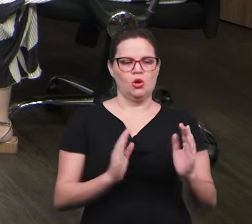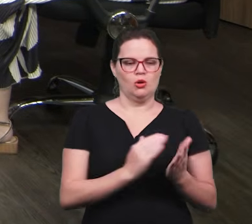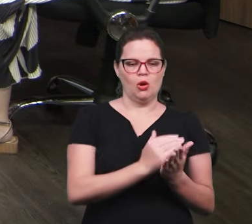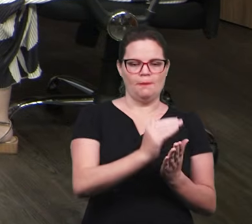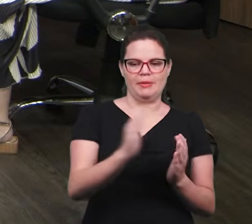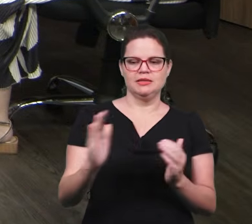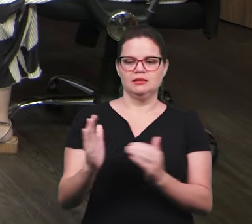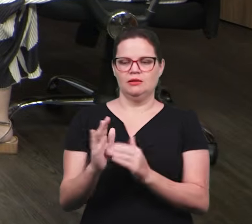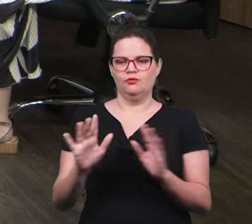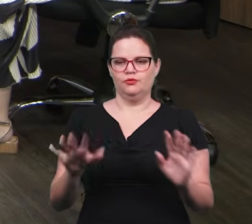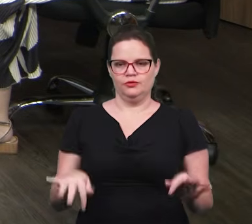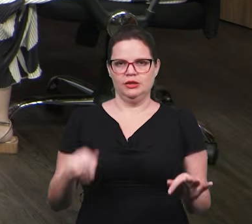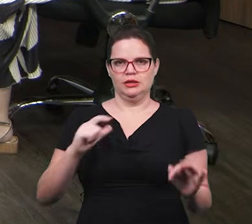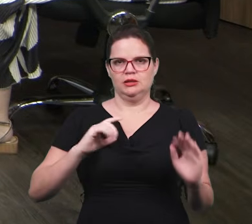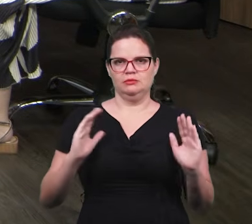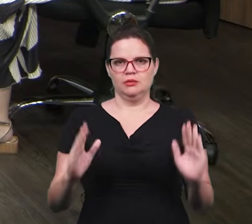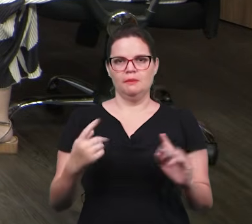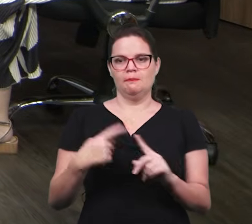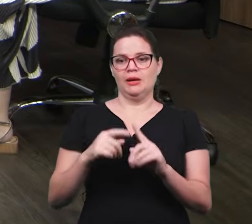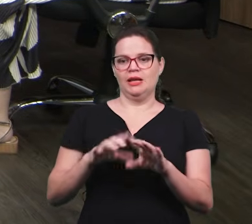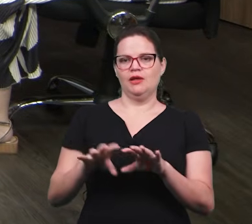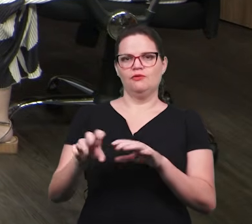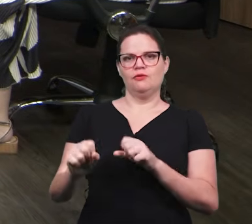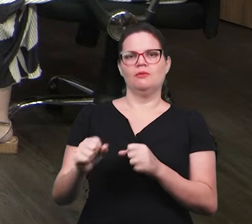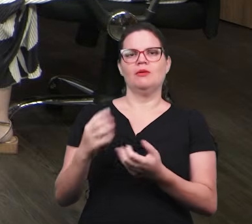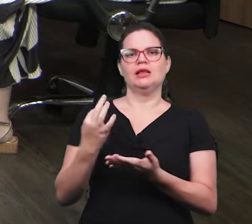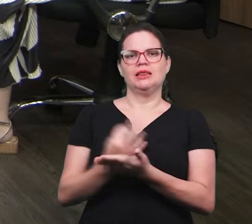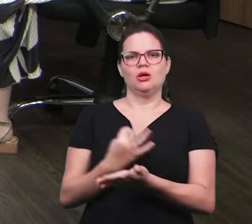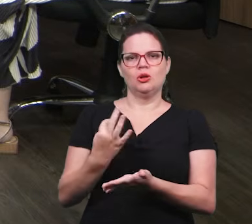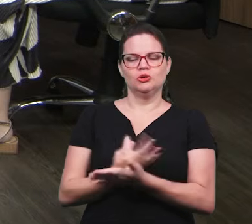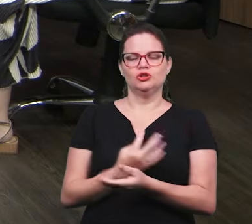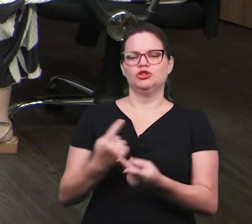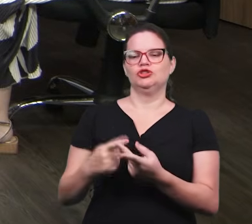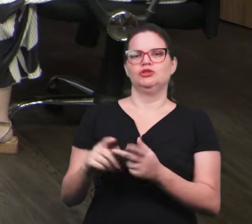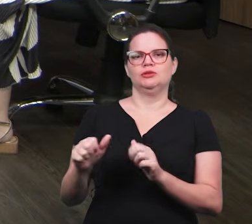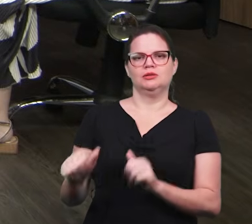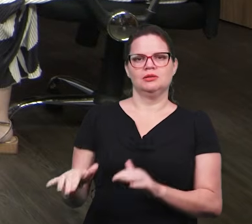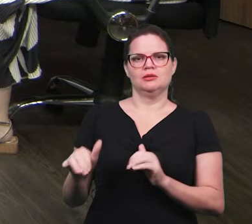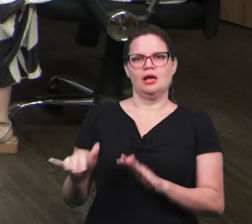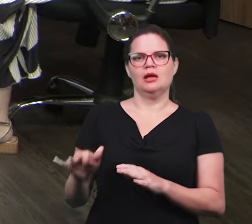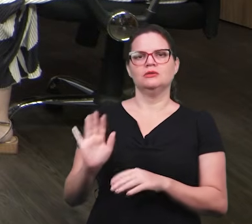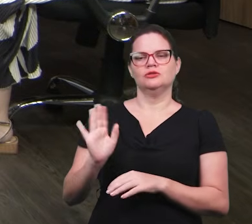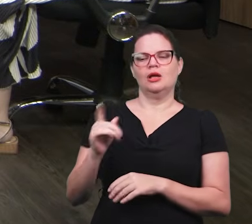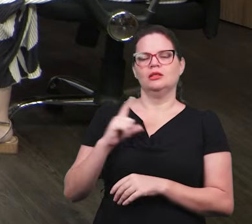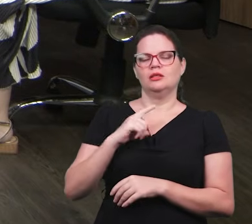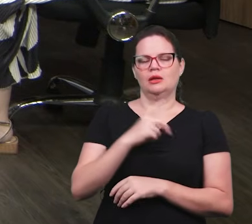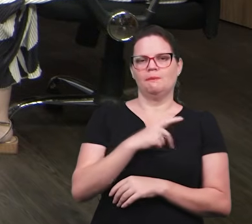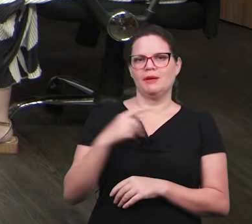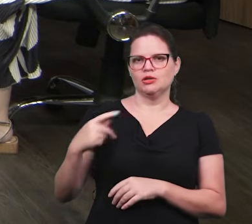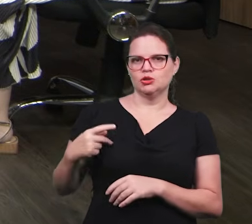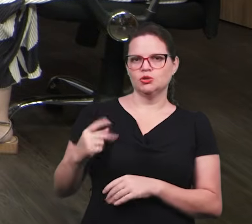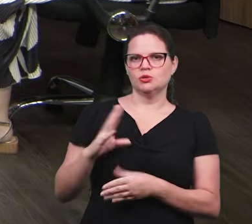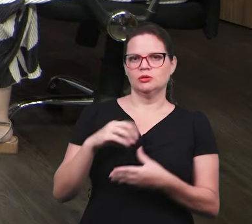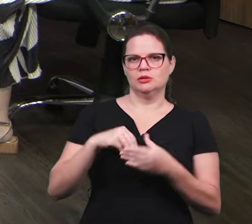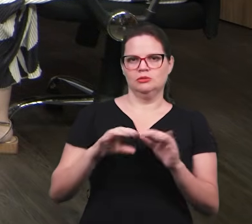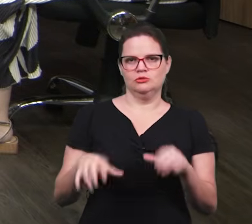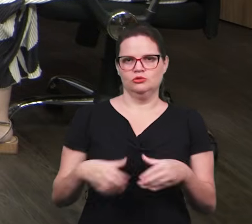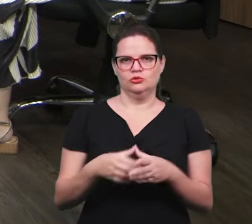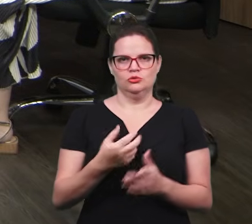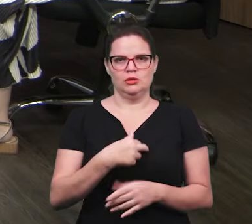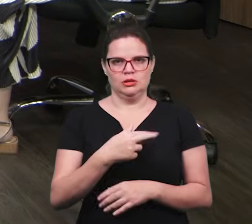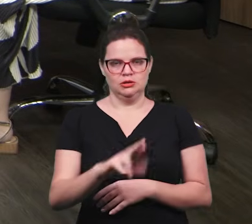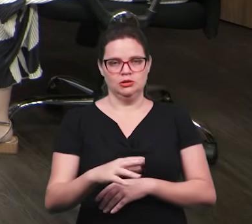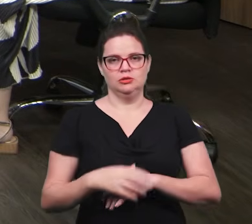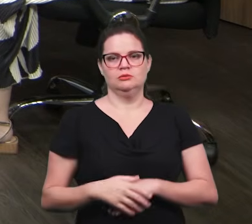coisa que eu falei, ele já é formado em teologia, exerce o ministério pastoral em um determinado grupo evangélico, então ele